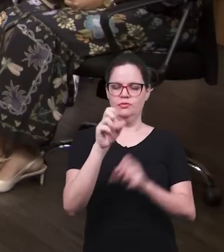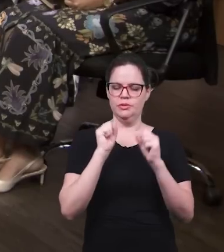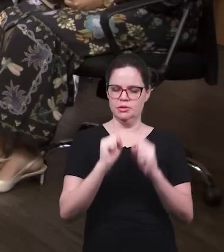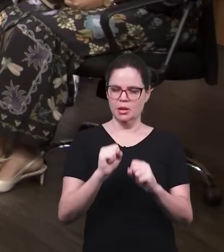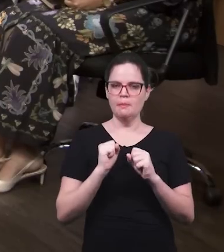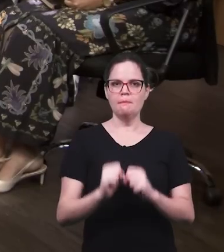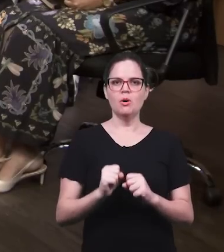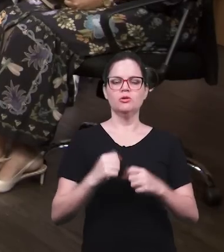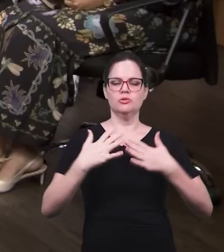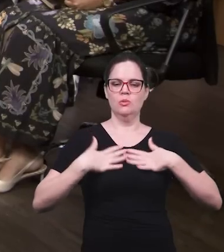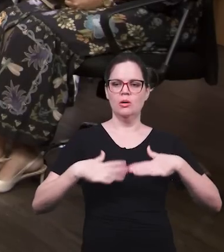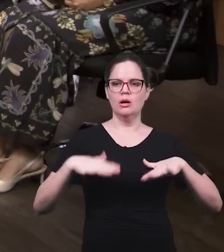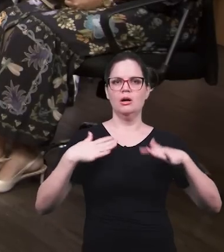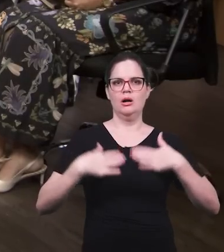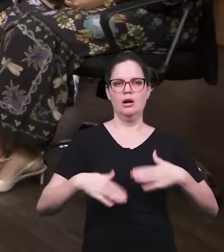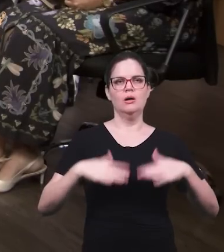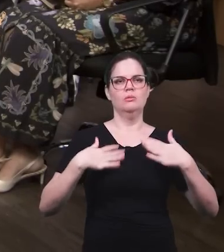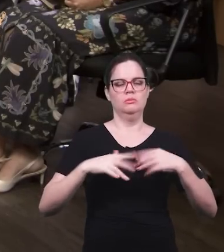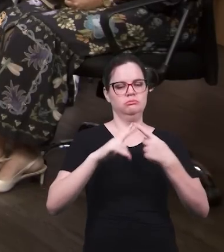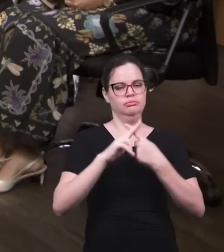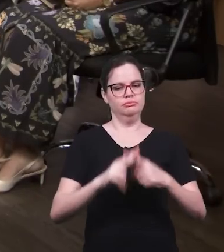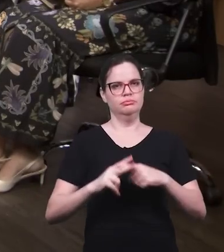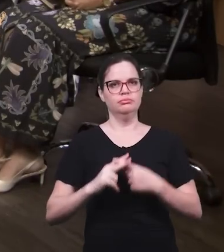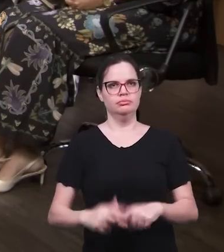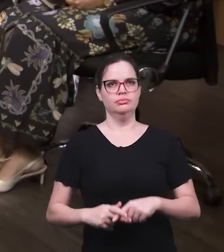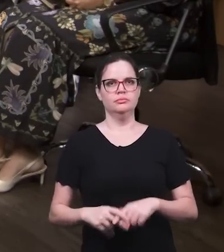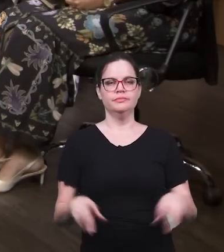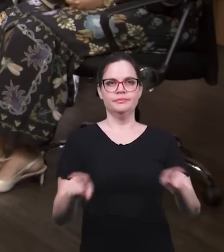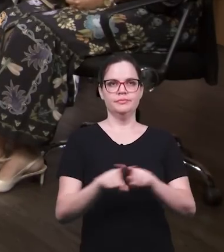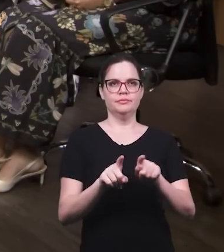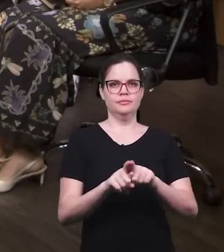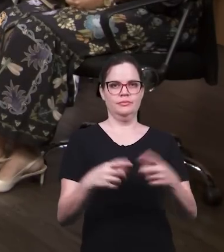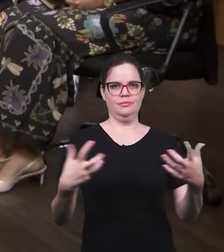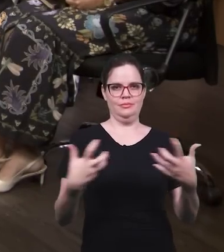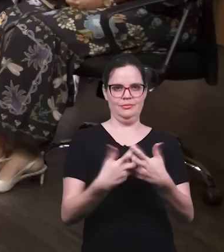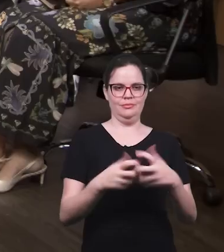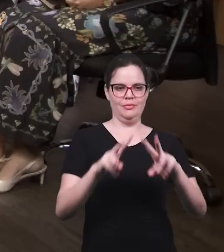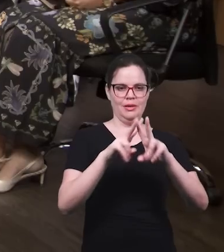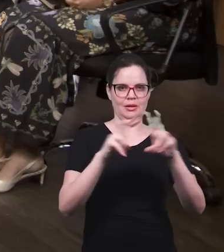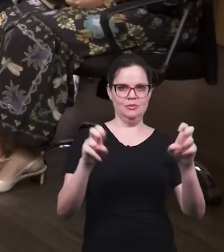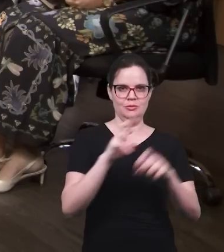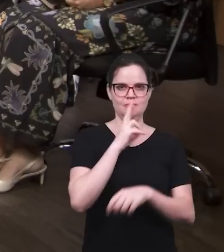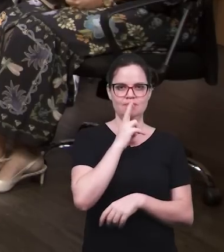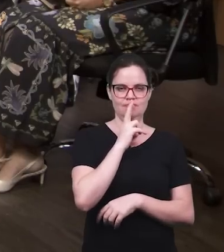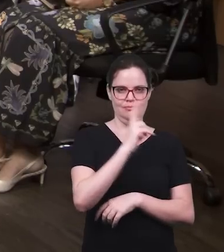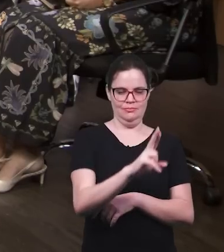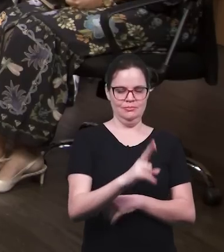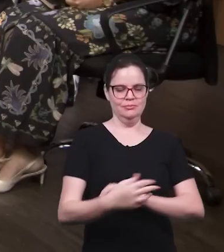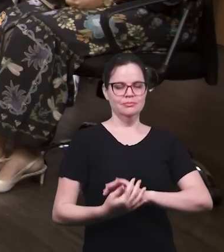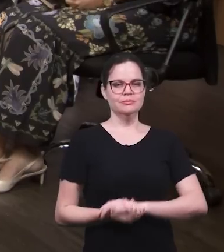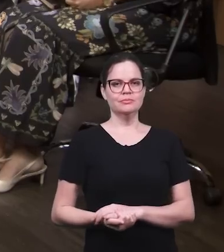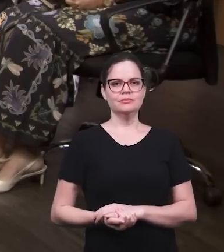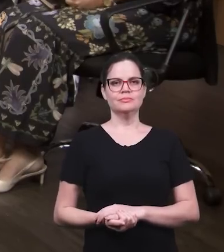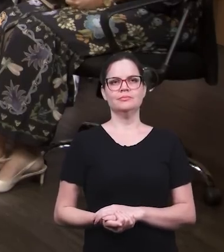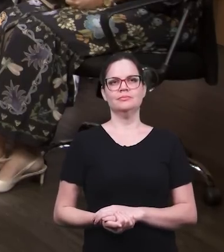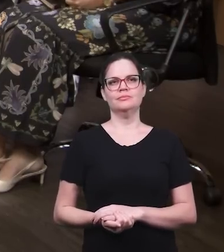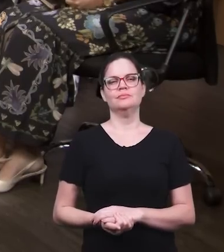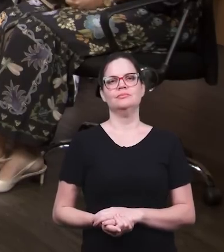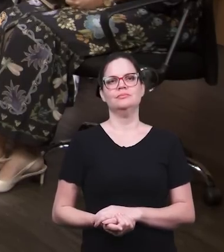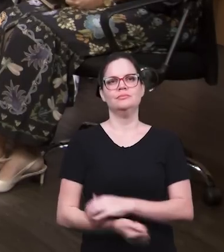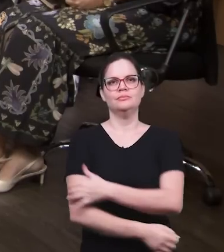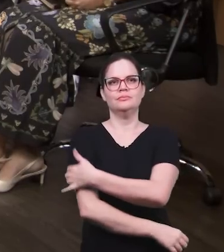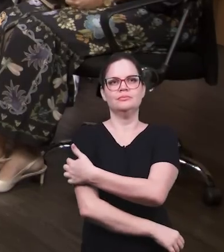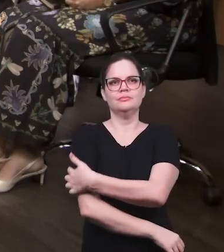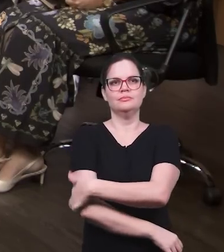em que você pode trabalhar até com mais calma. E associada a essa resposta que você deu, a primeira resposta que você